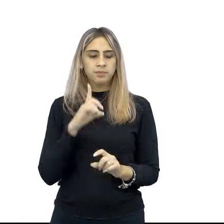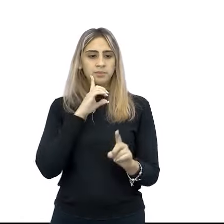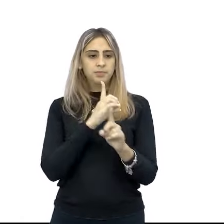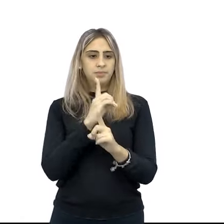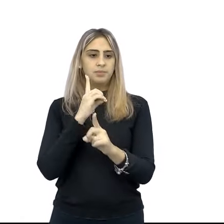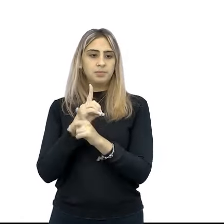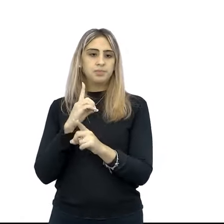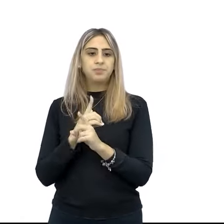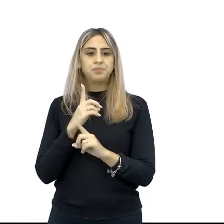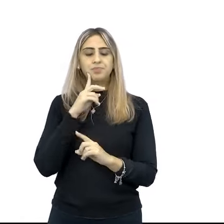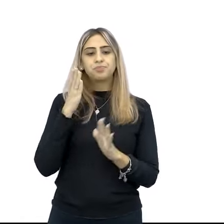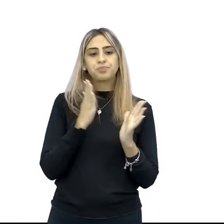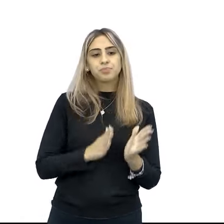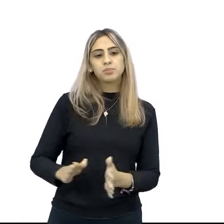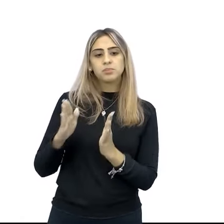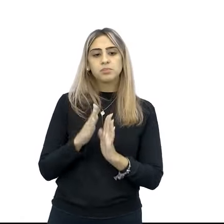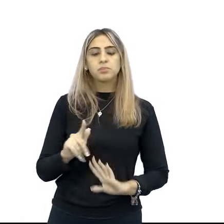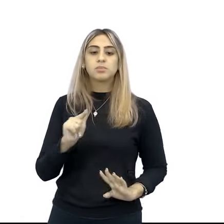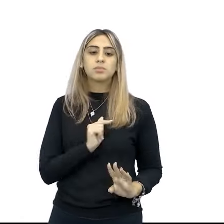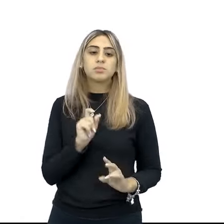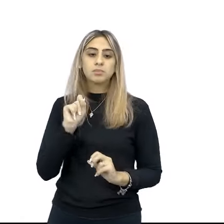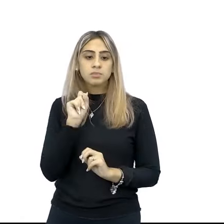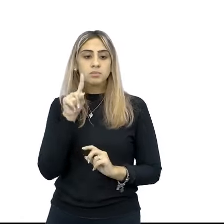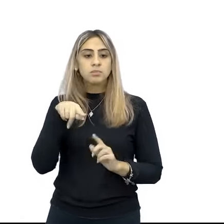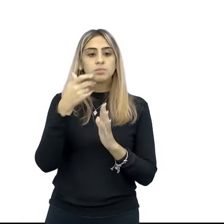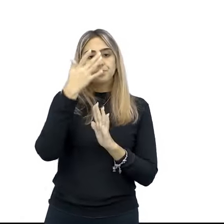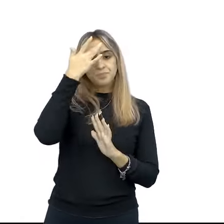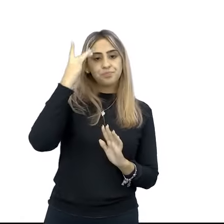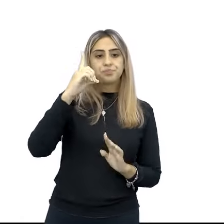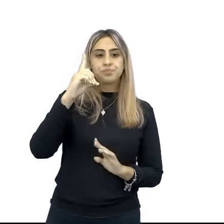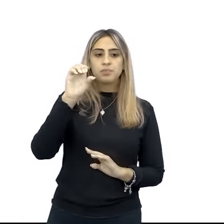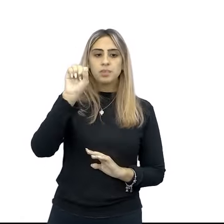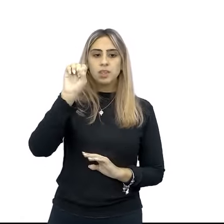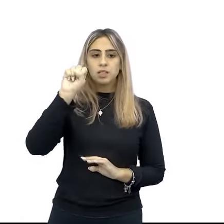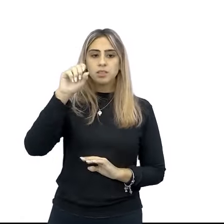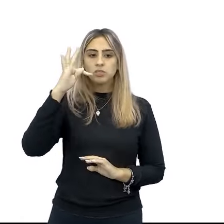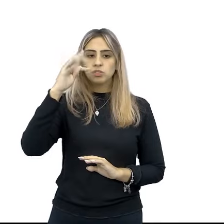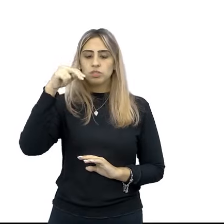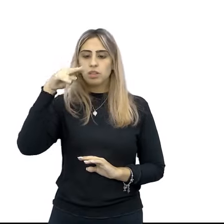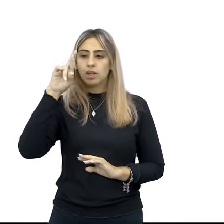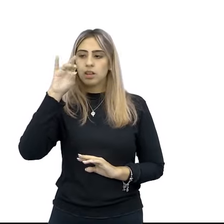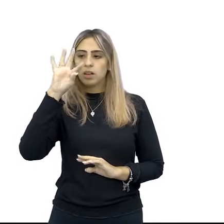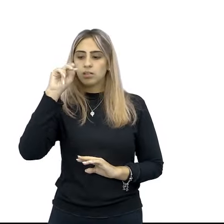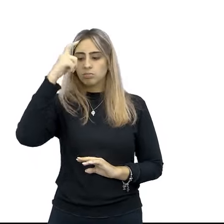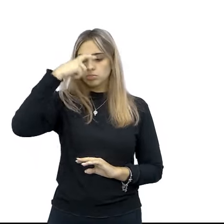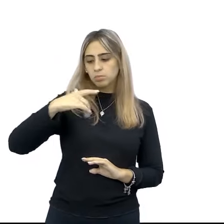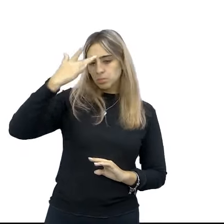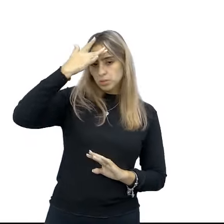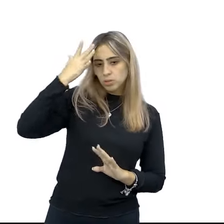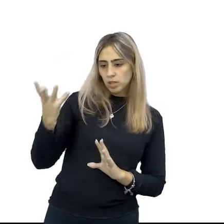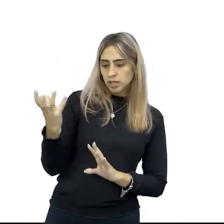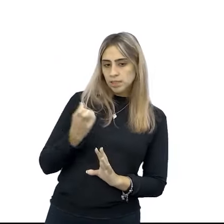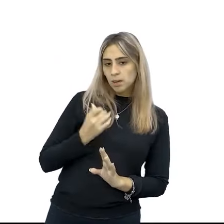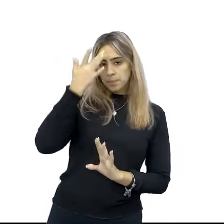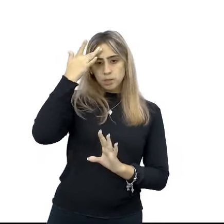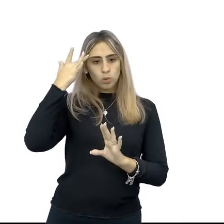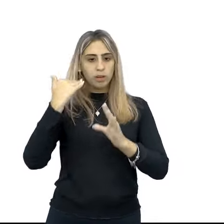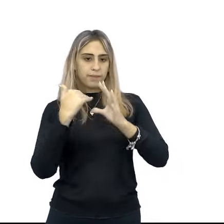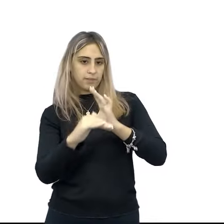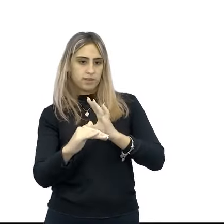descobrir aí a produção, quem é o destinatário e quem é o remetente das duas cartas que estão postas aí.